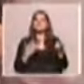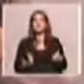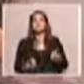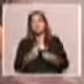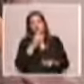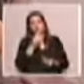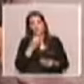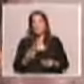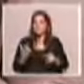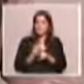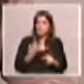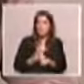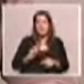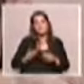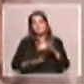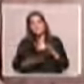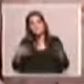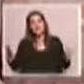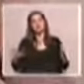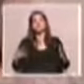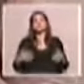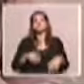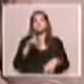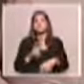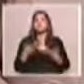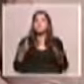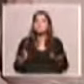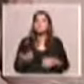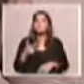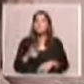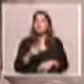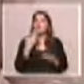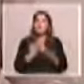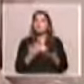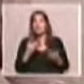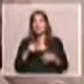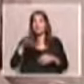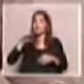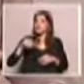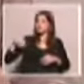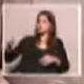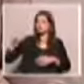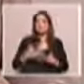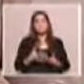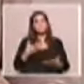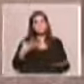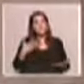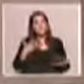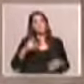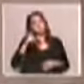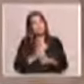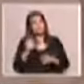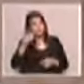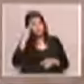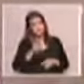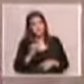consumo, de aumentar a venda e de, no fundo, também aumentar o benefício destas regiões. Uhum, portanto, porque não podemos esquecer que muitas